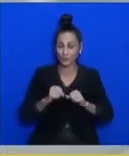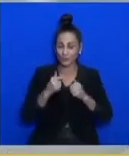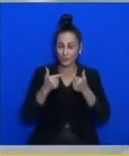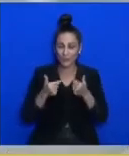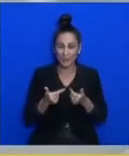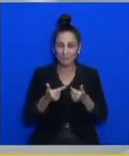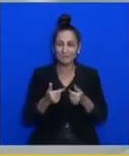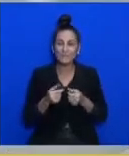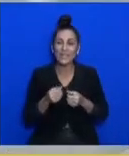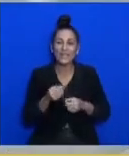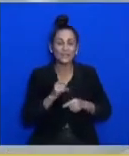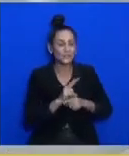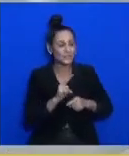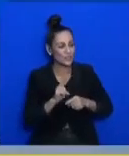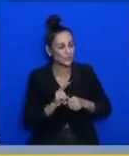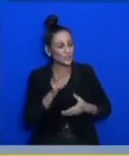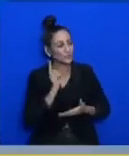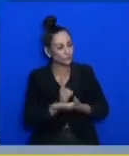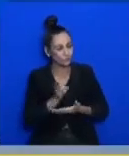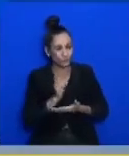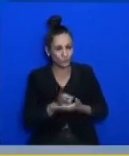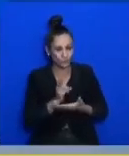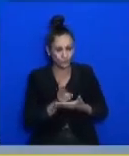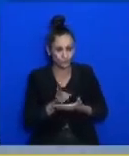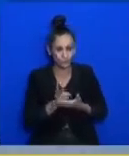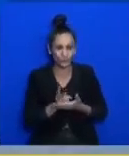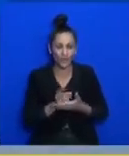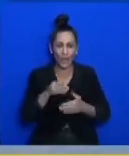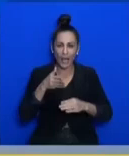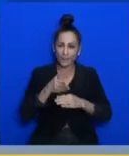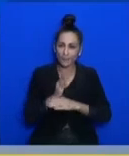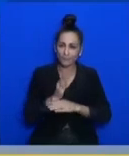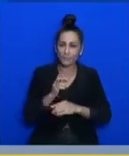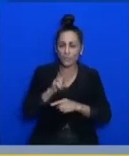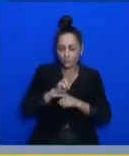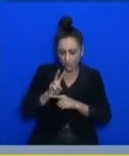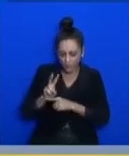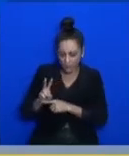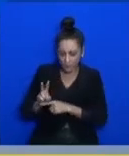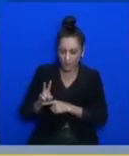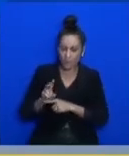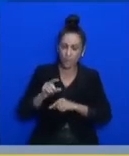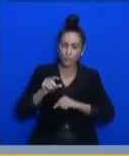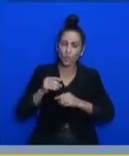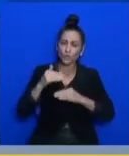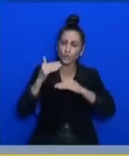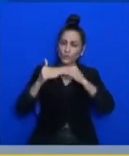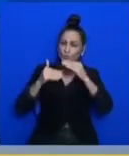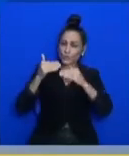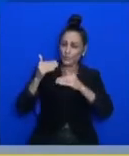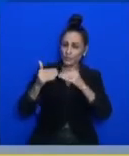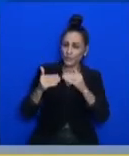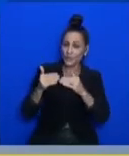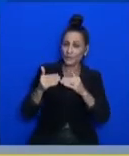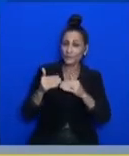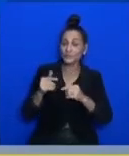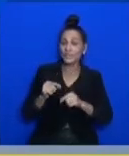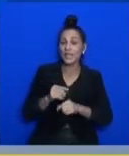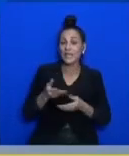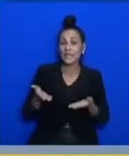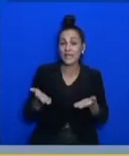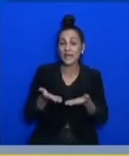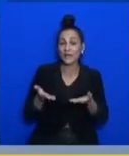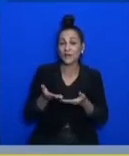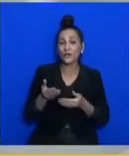Muito bem, nossas auditoras continuam aqui validando, fiscalizando os nossos procedimentos e